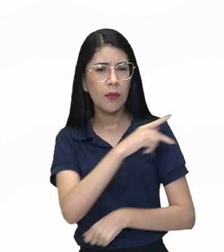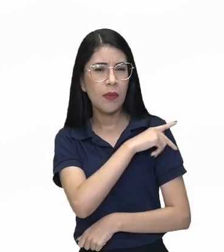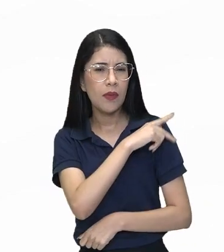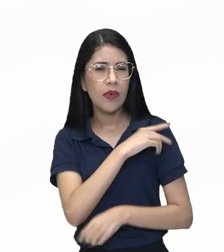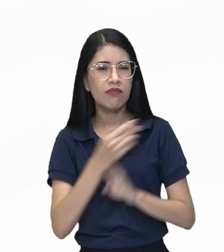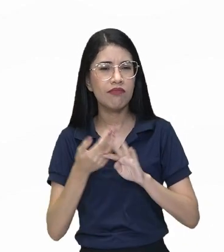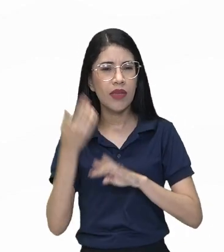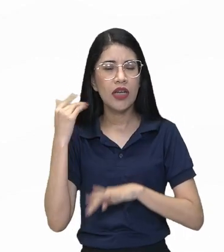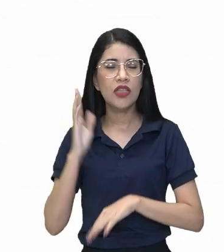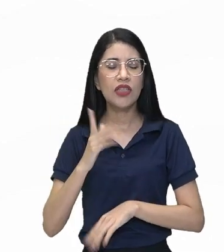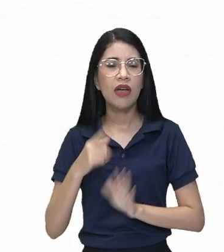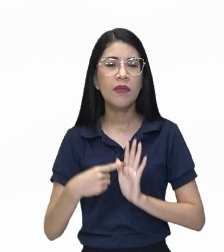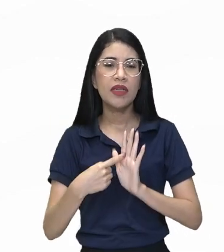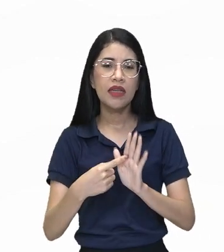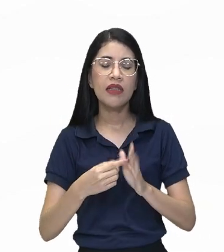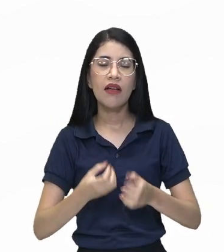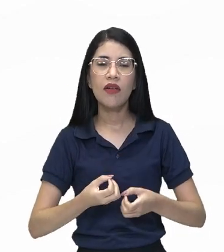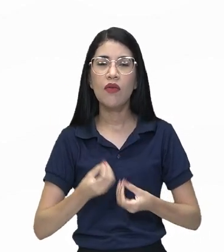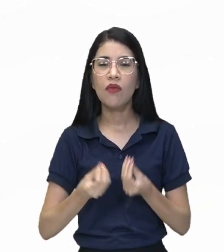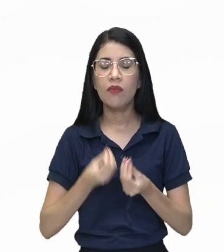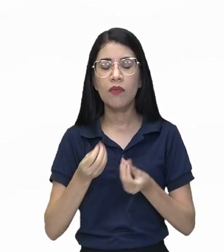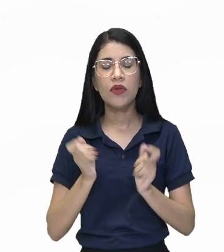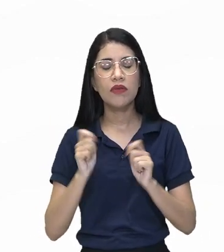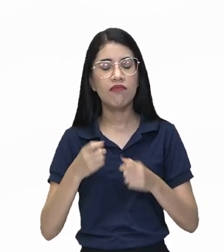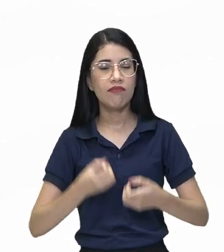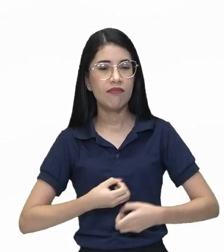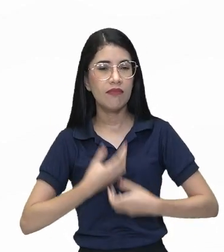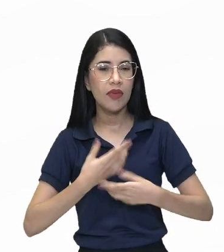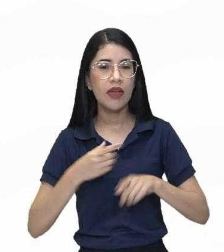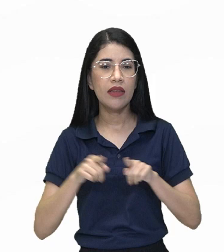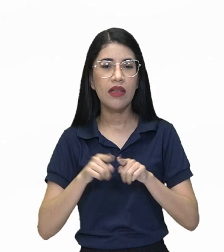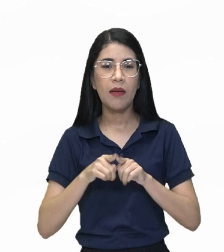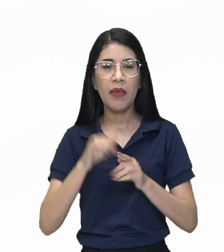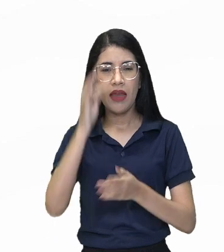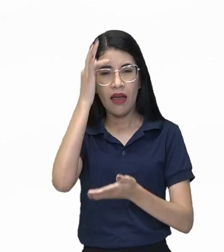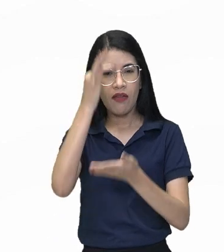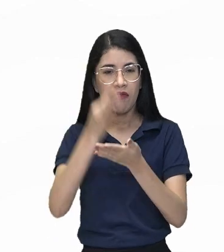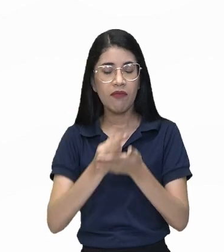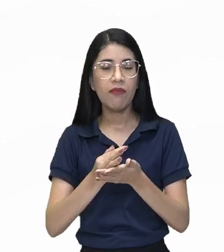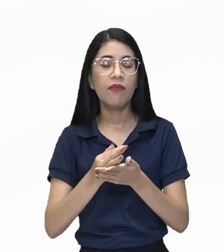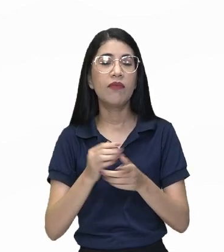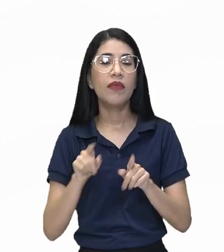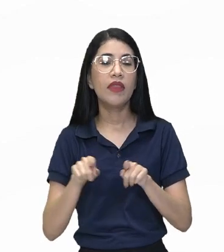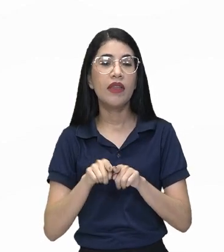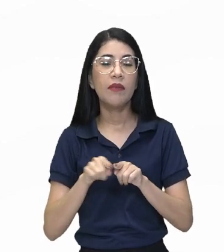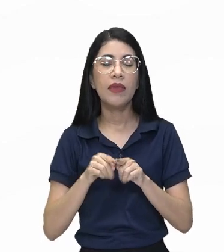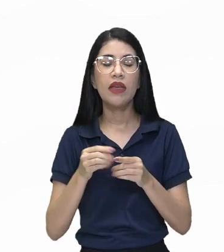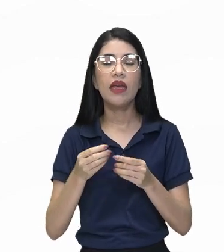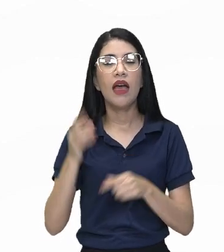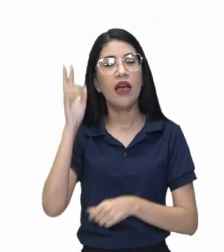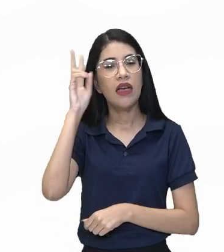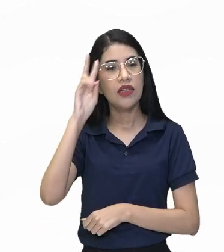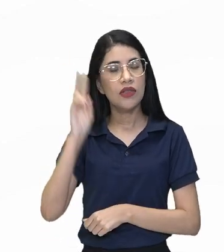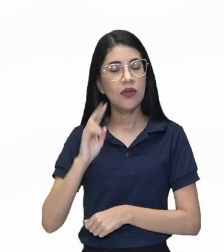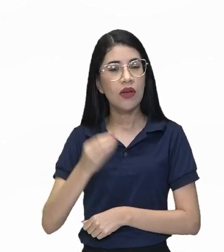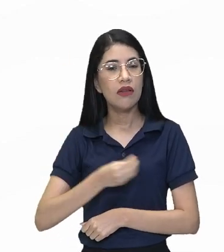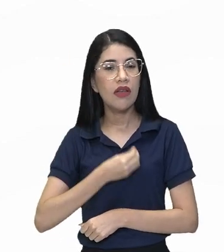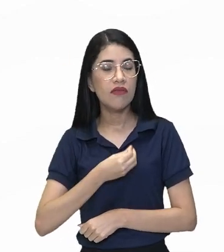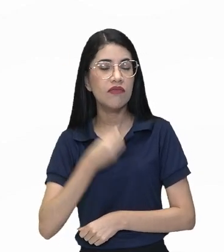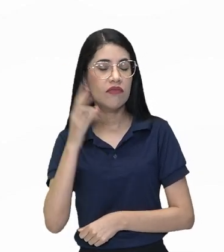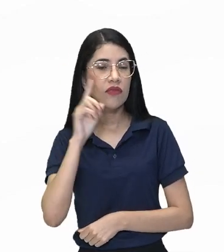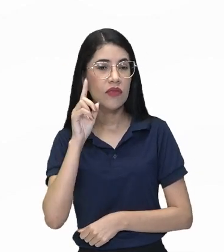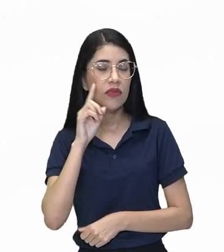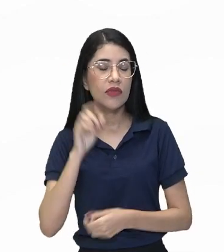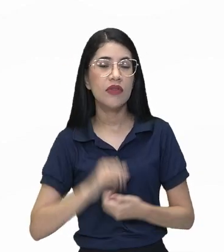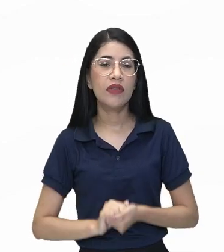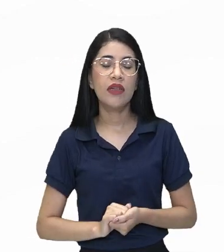seus sentimentos, sua fé e para contar histórias sobre sua vida cotidiana. Então, o homem